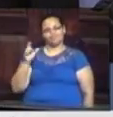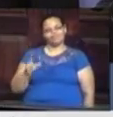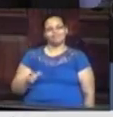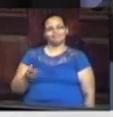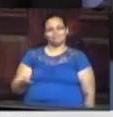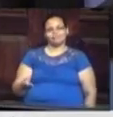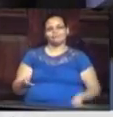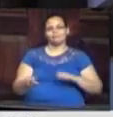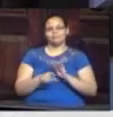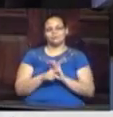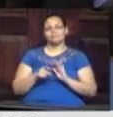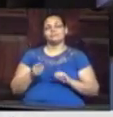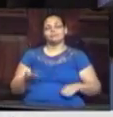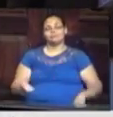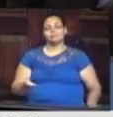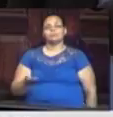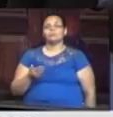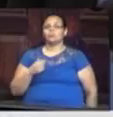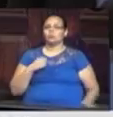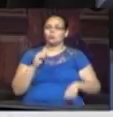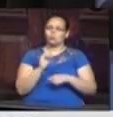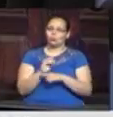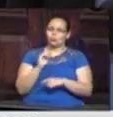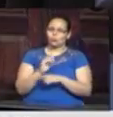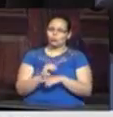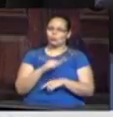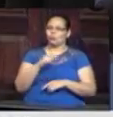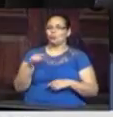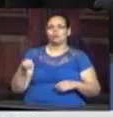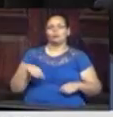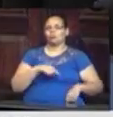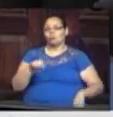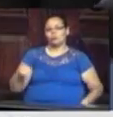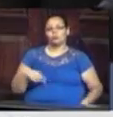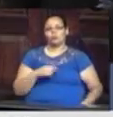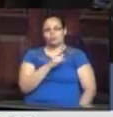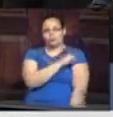que está brigando por todos nós fluminenses. Muito obrigado, senhor presidente.